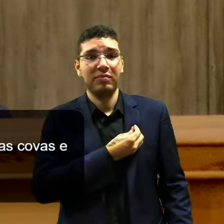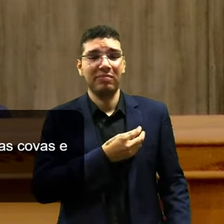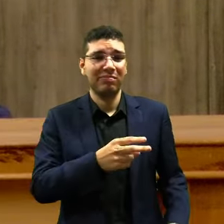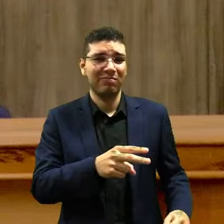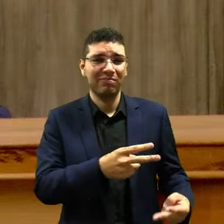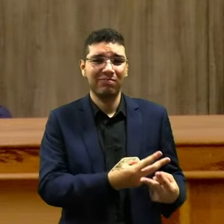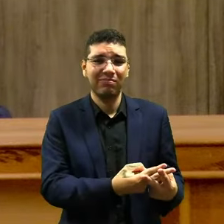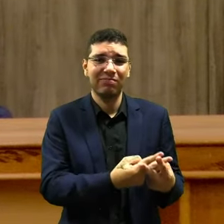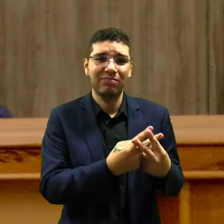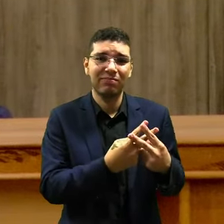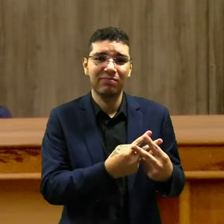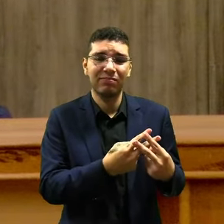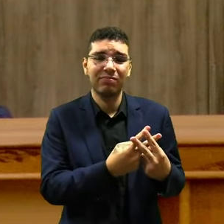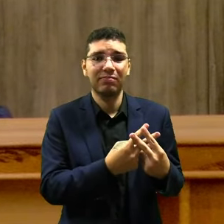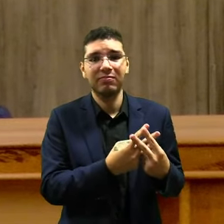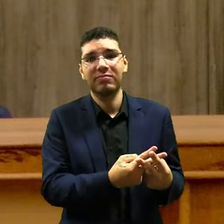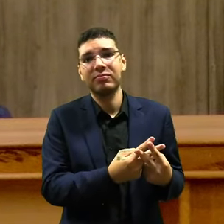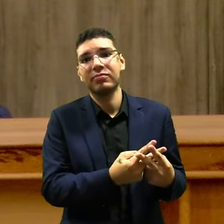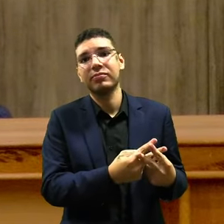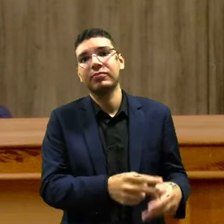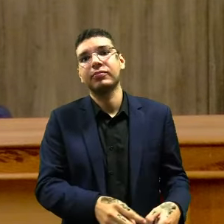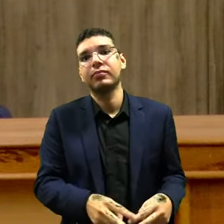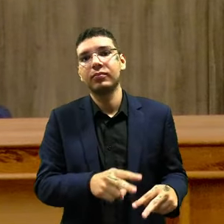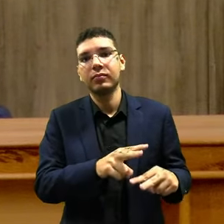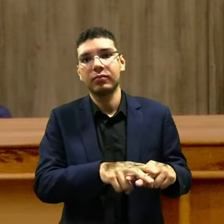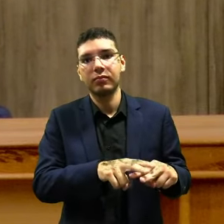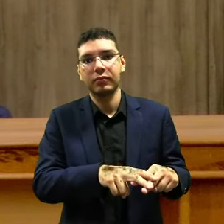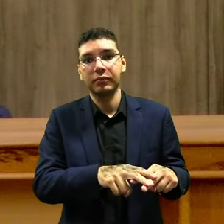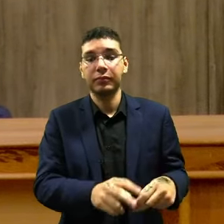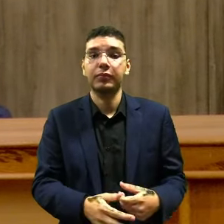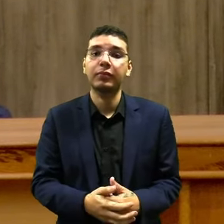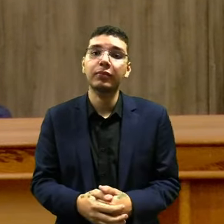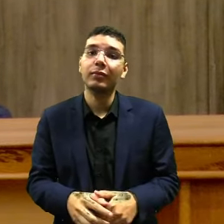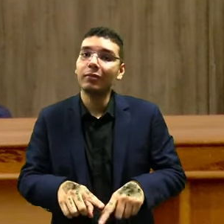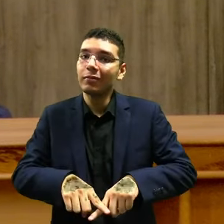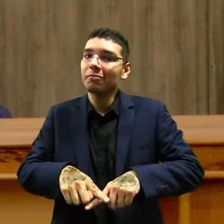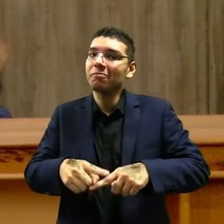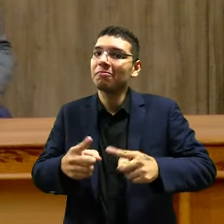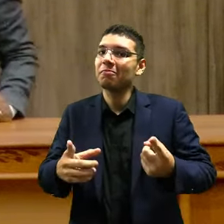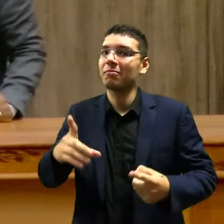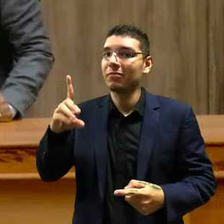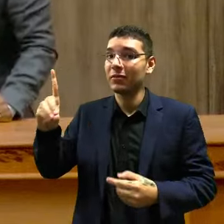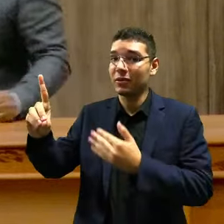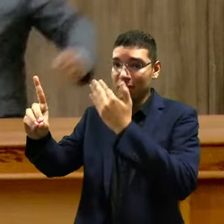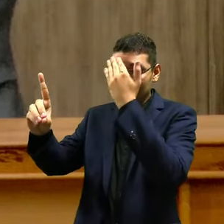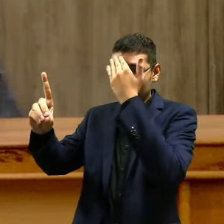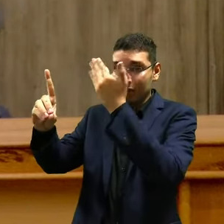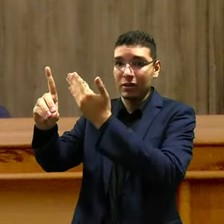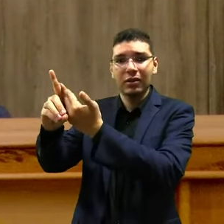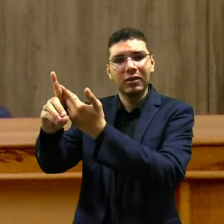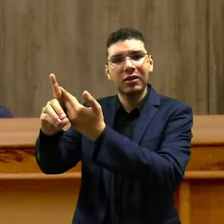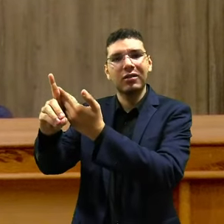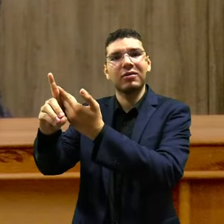mas quando ele disse eu posso todas as ele disse o senhor já me deu estrutura ou para o bem ou para o